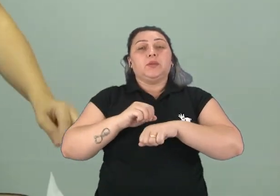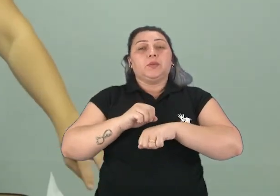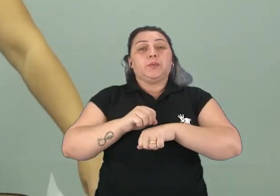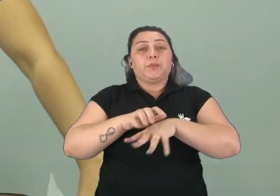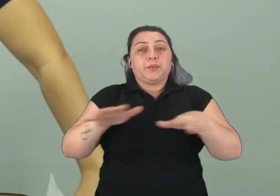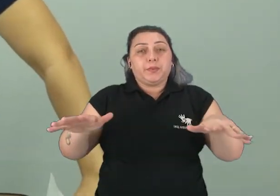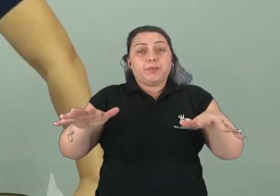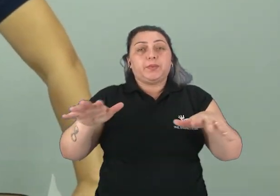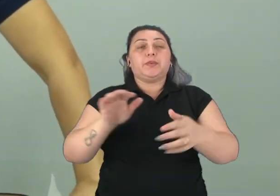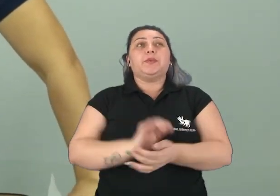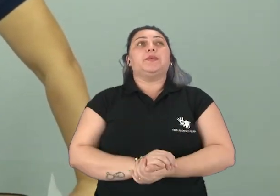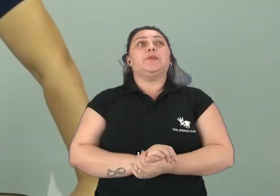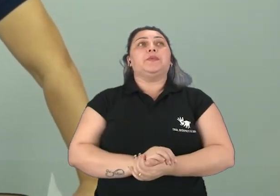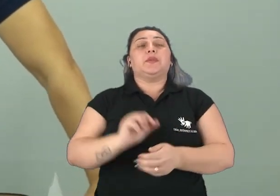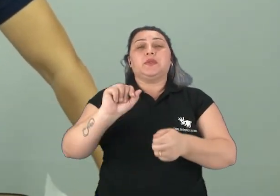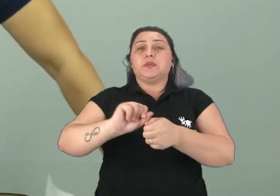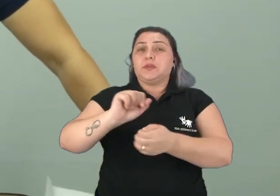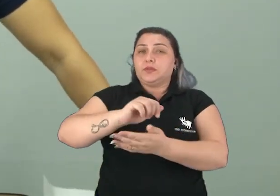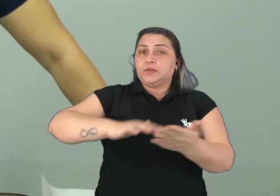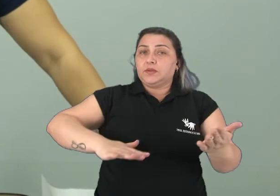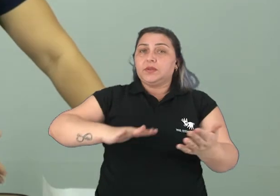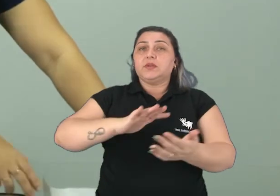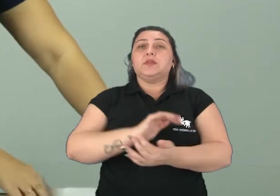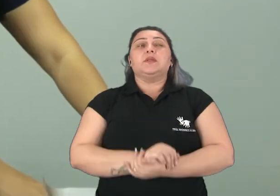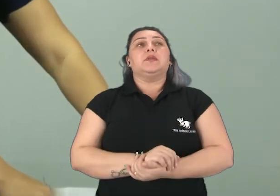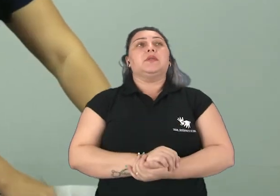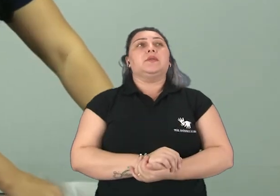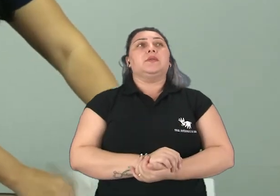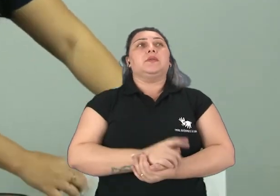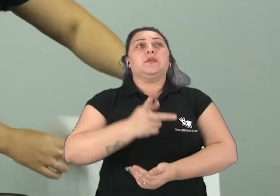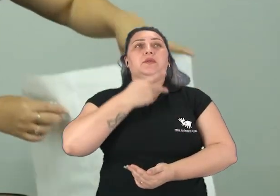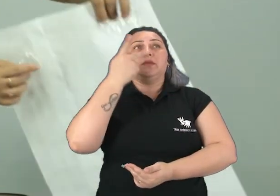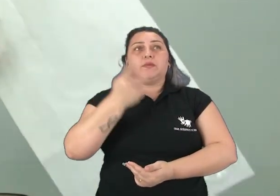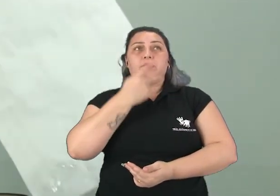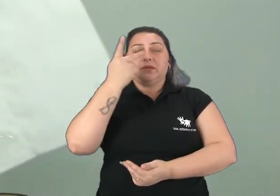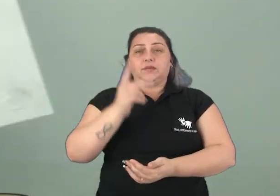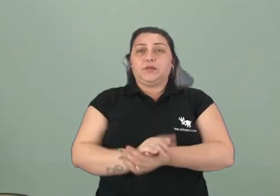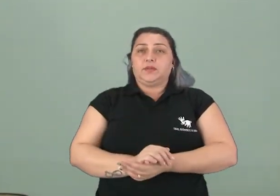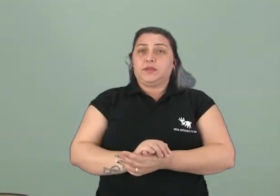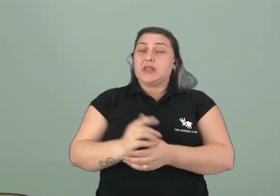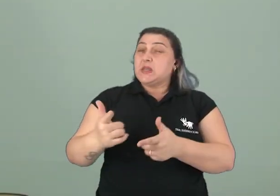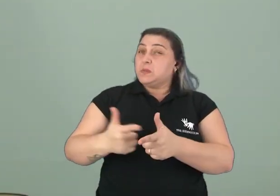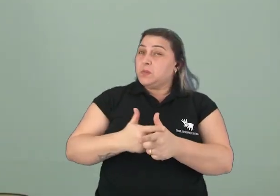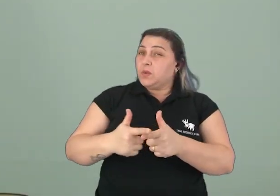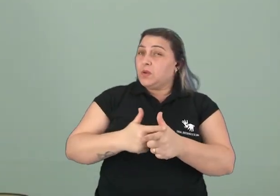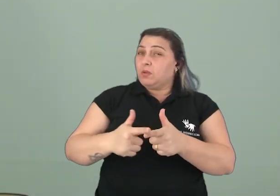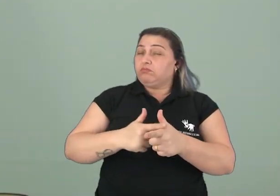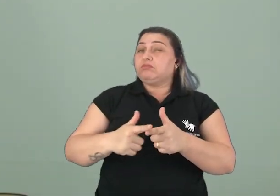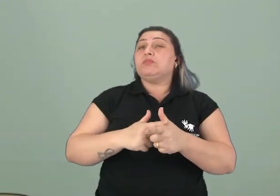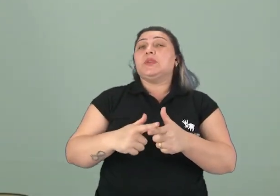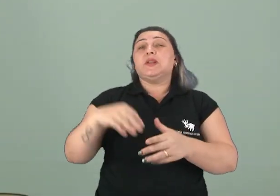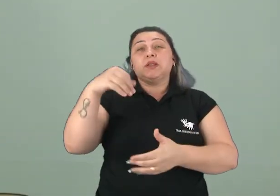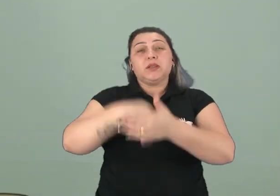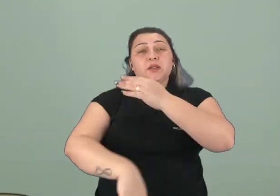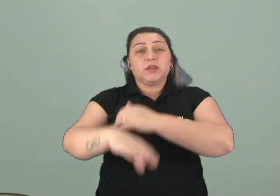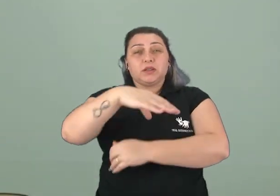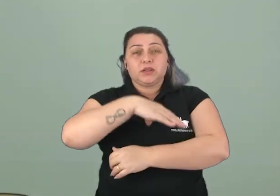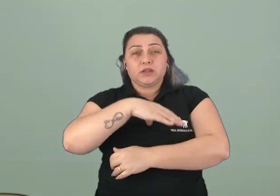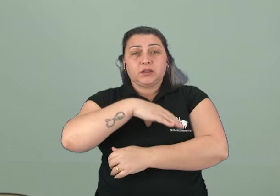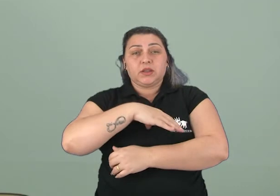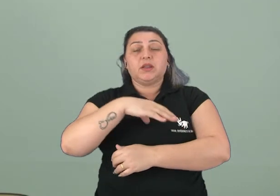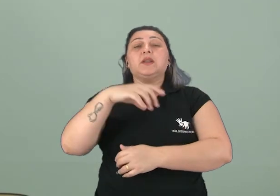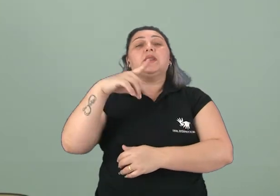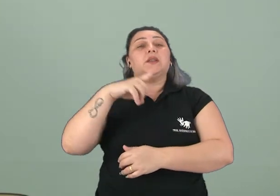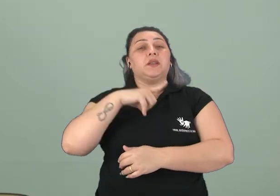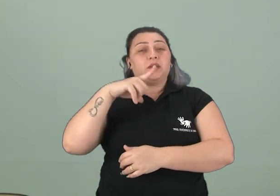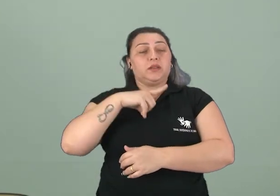a capital. Vamos fazer uma atividade falando um pouquinho sobre esses problemas urbanos porque às vezes nós temos que